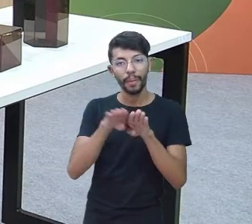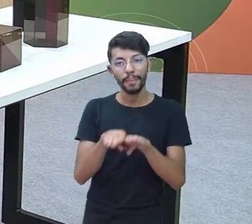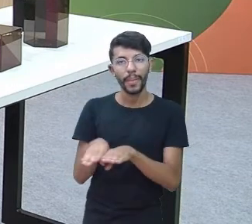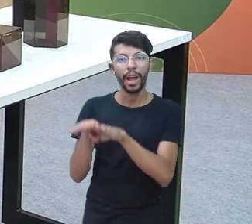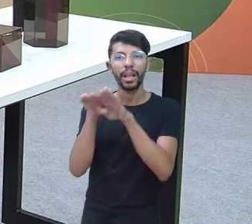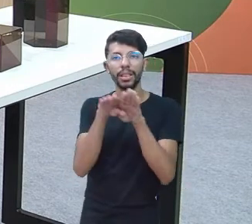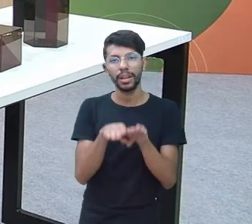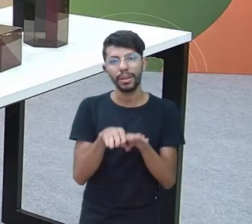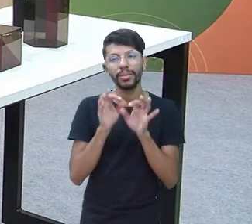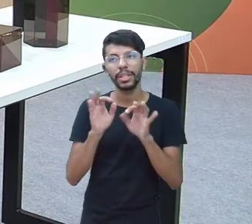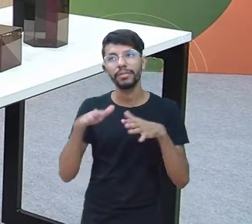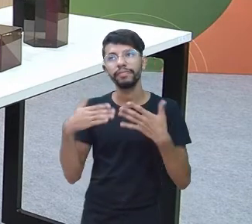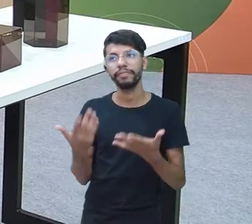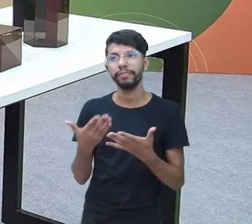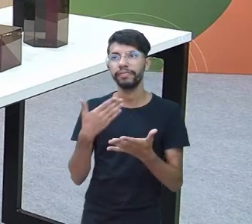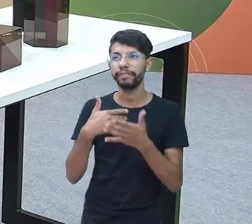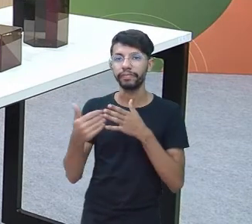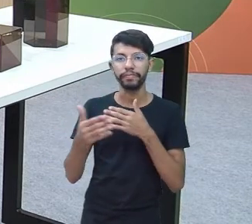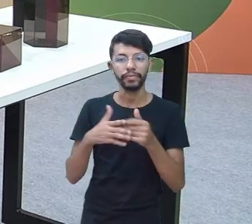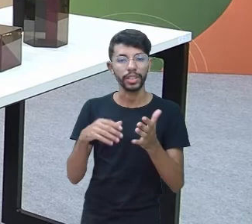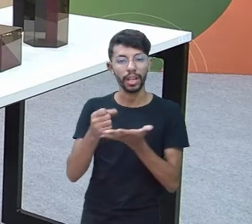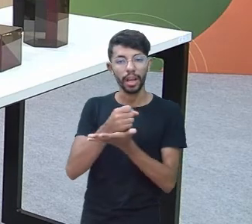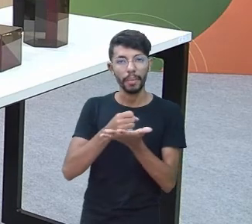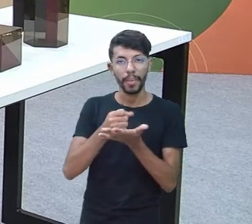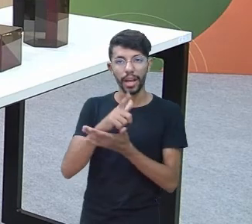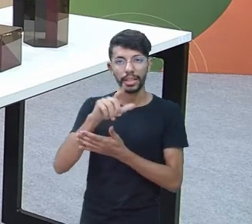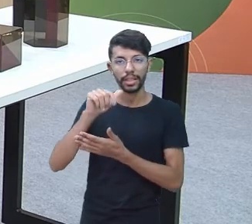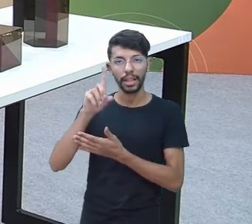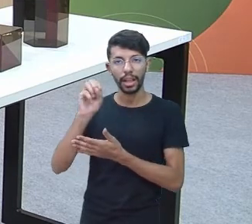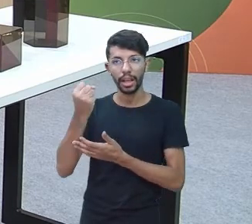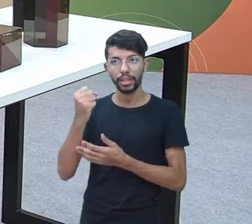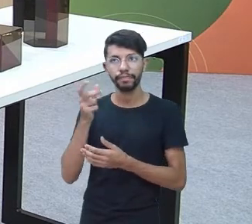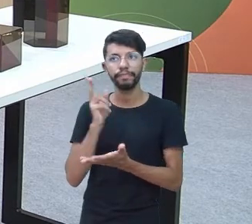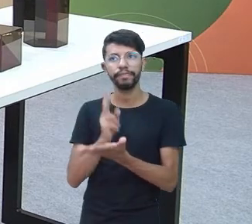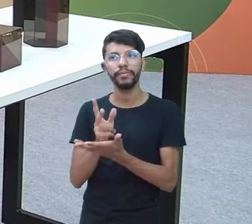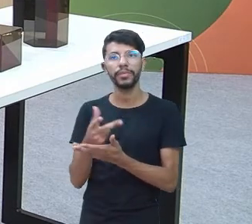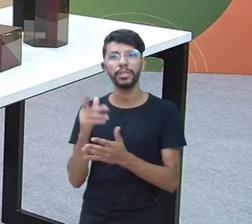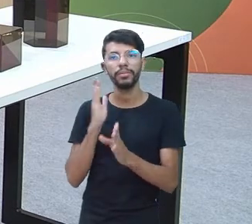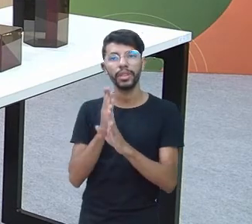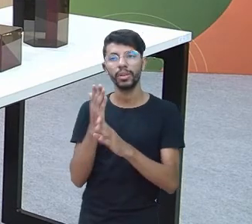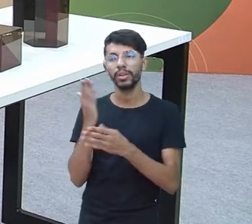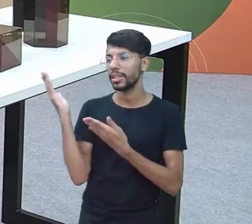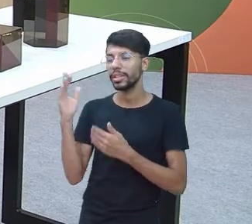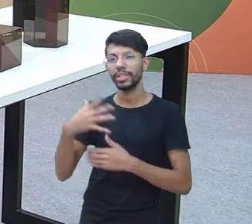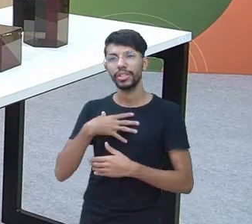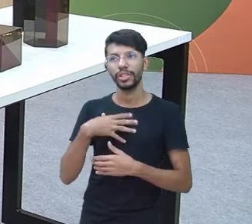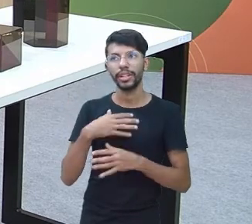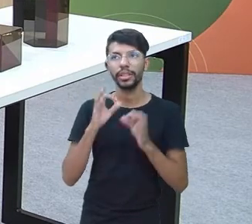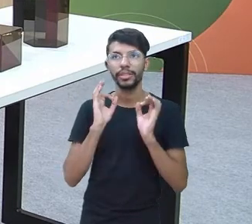Então, independente dos lados da base, a gente sempre vai poder encontrar nesse formato, tá bom?